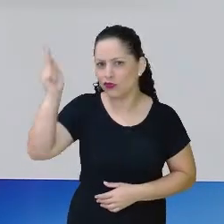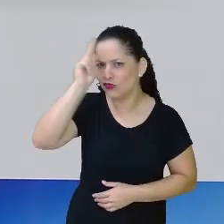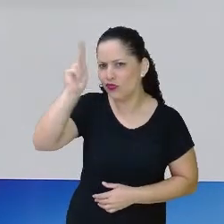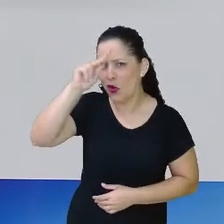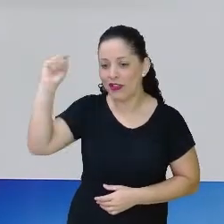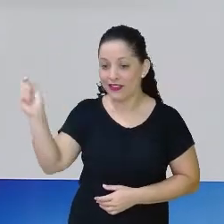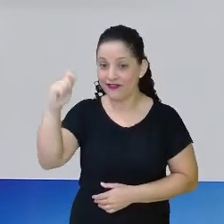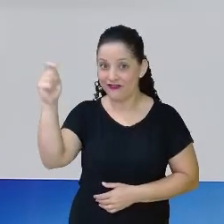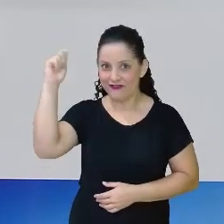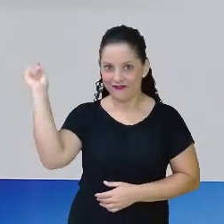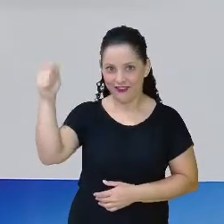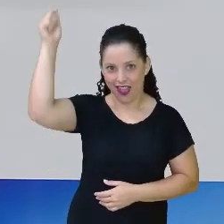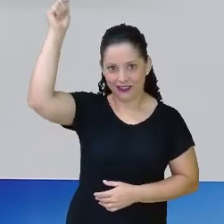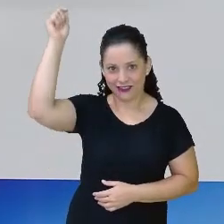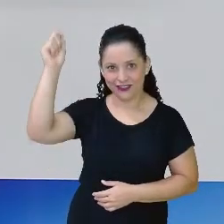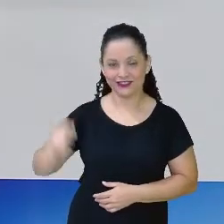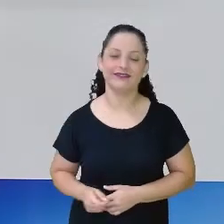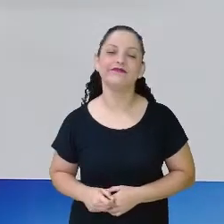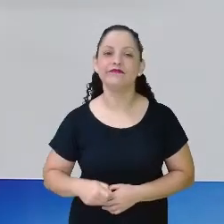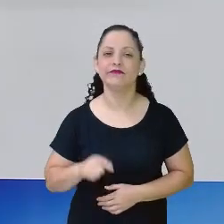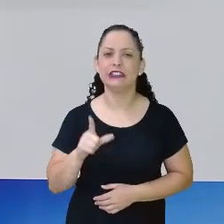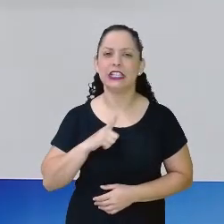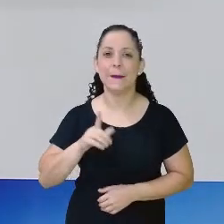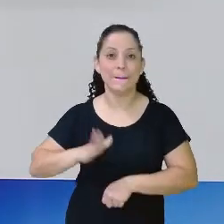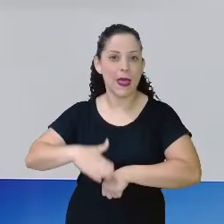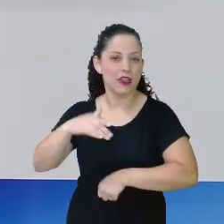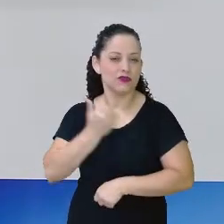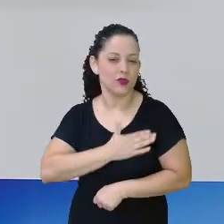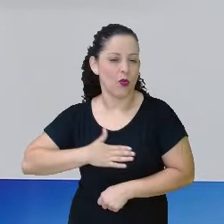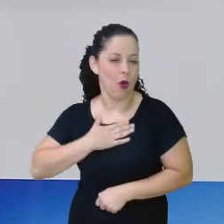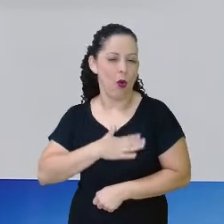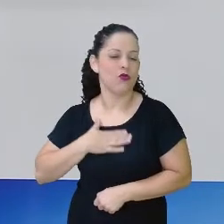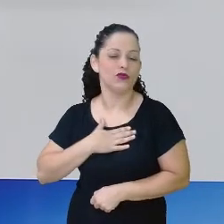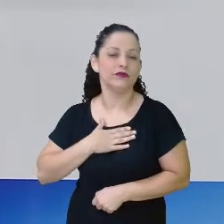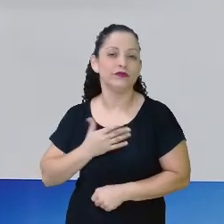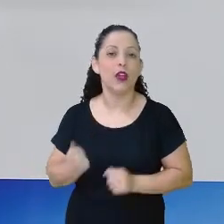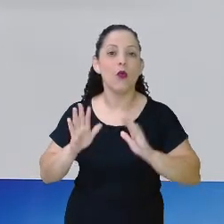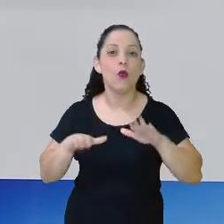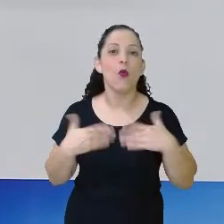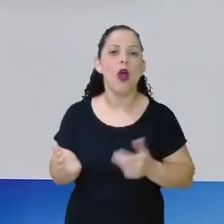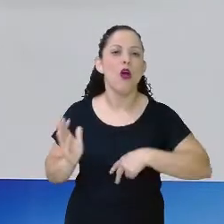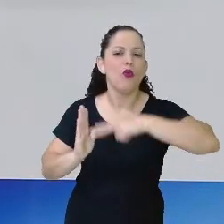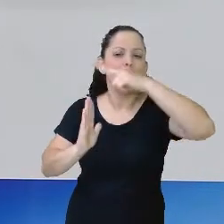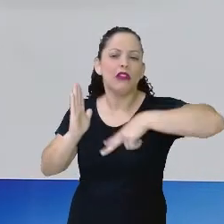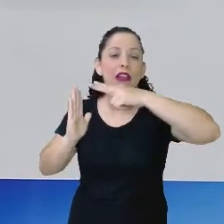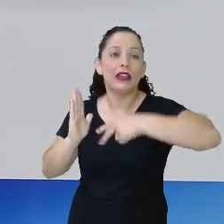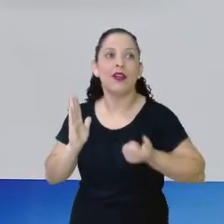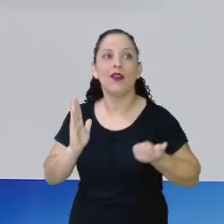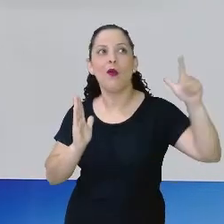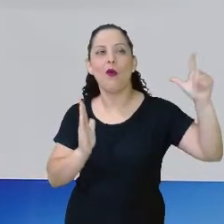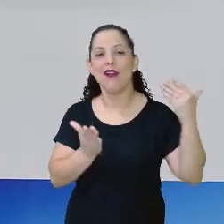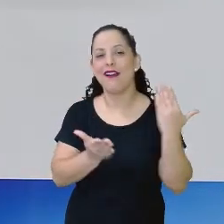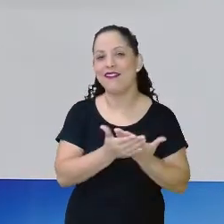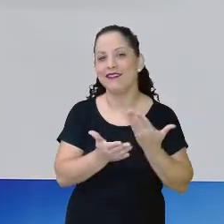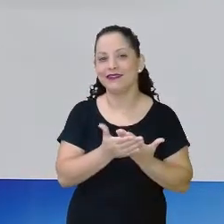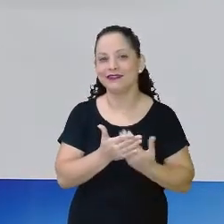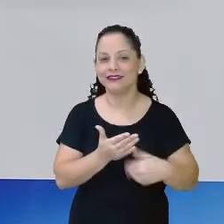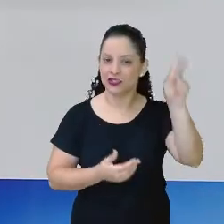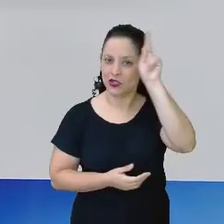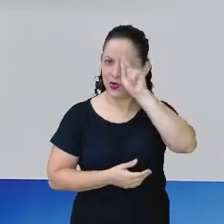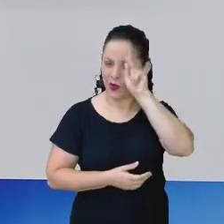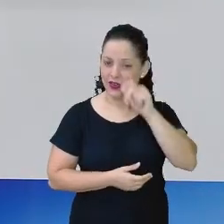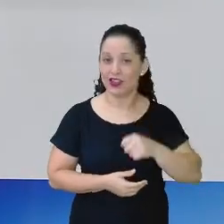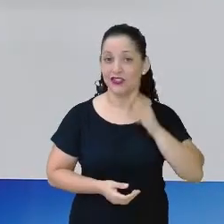de fadas preferido, se tem um conto que você gostaria que numa próxima aula eu lesse para vocês, se você já fez